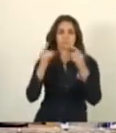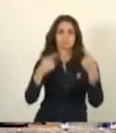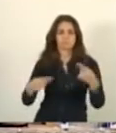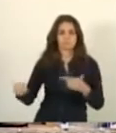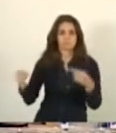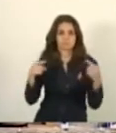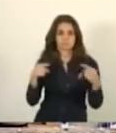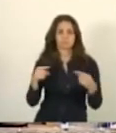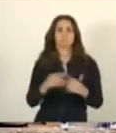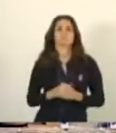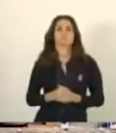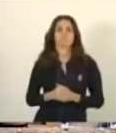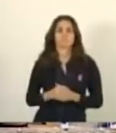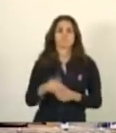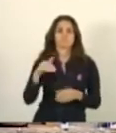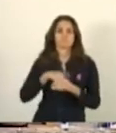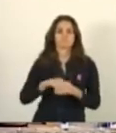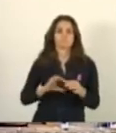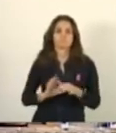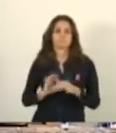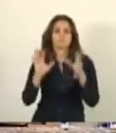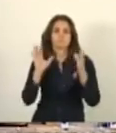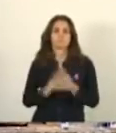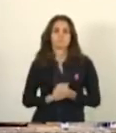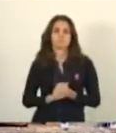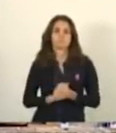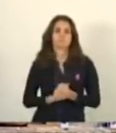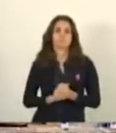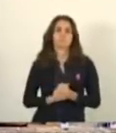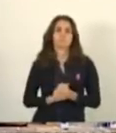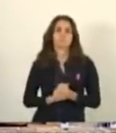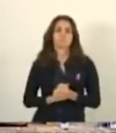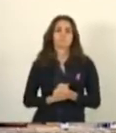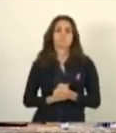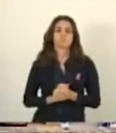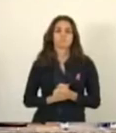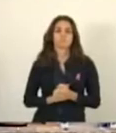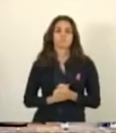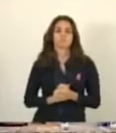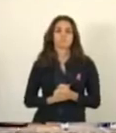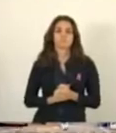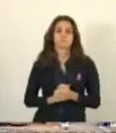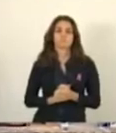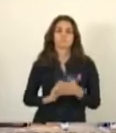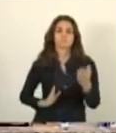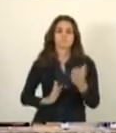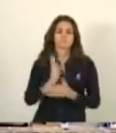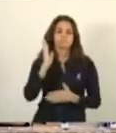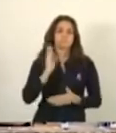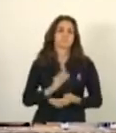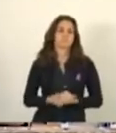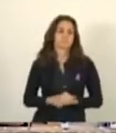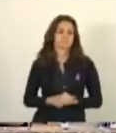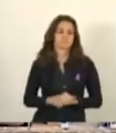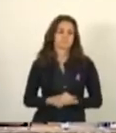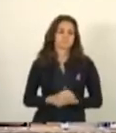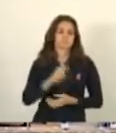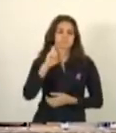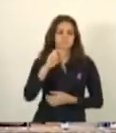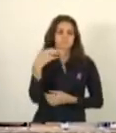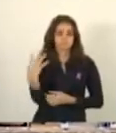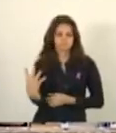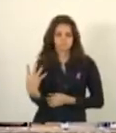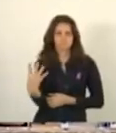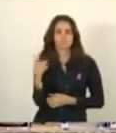quem queira discutir, em votação. Os deputados que aprovam permaneçam como se encontram, os contrários se manifestem. Aprovado. Item